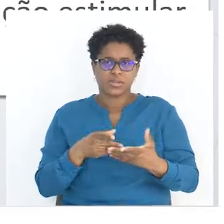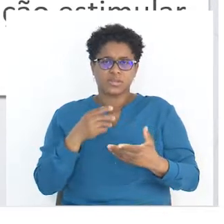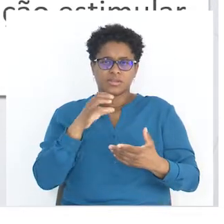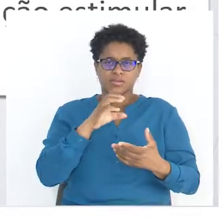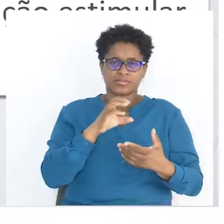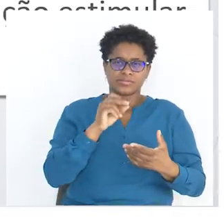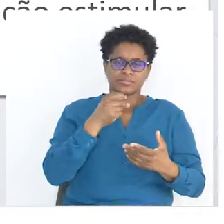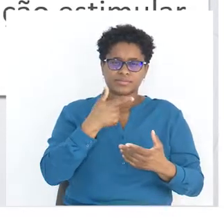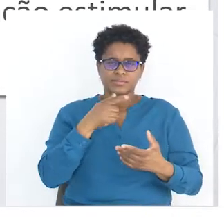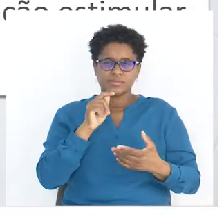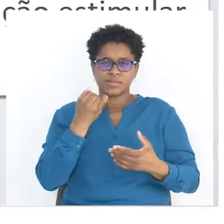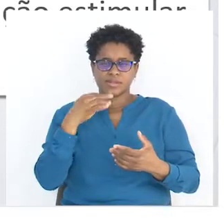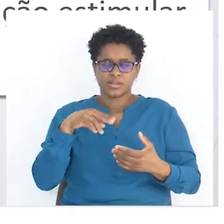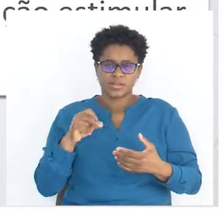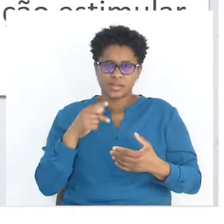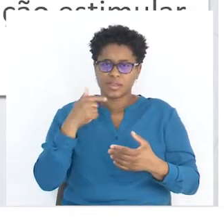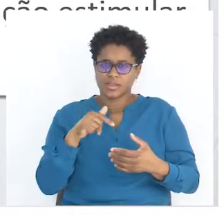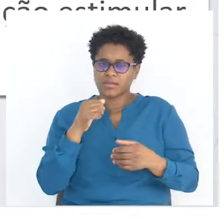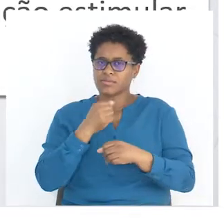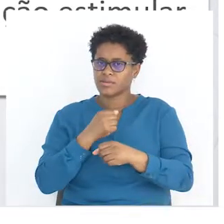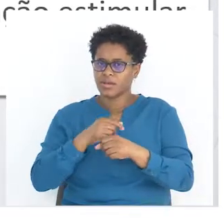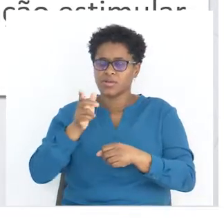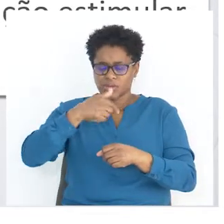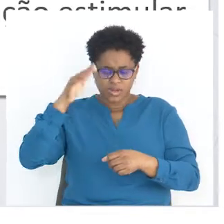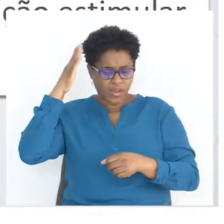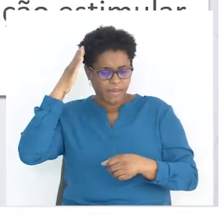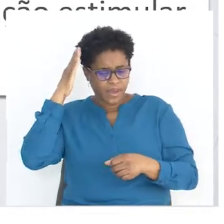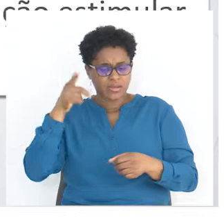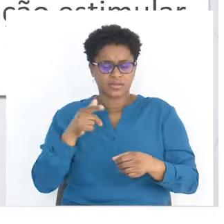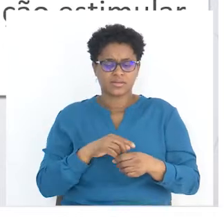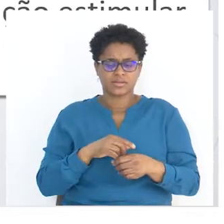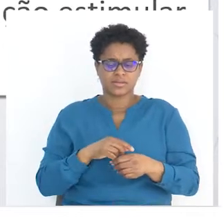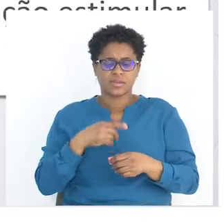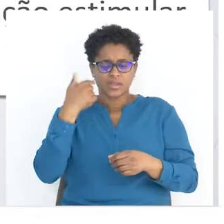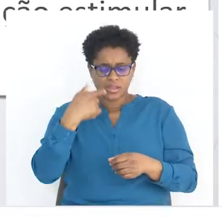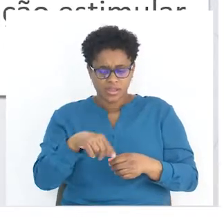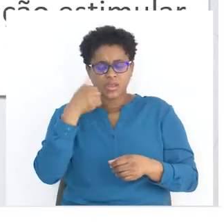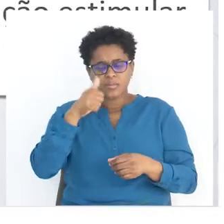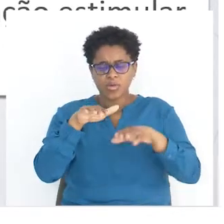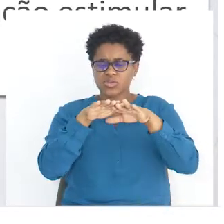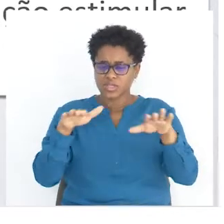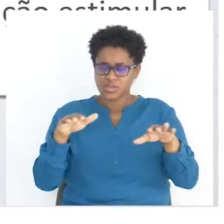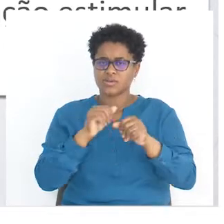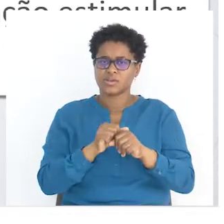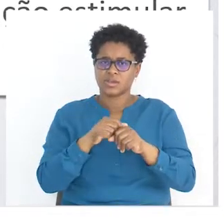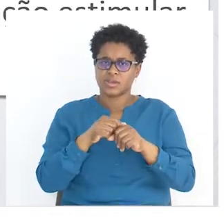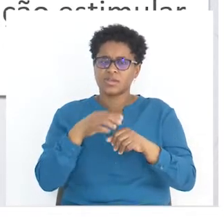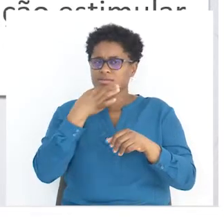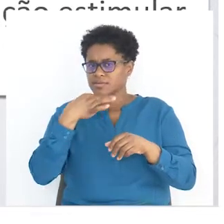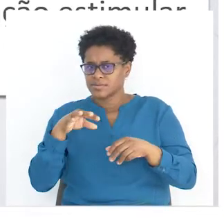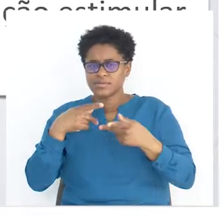como a cocaína, que alteram o funcionamento da nossa cabeça. Em suma, Bons níveis de serotonina